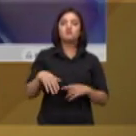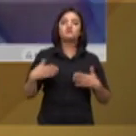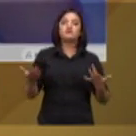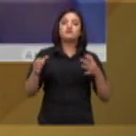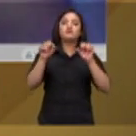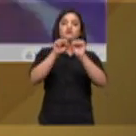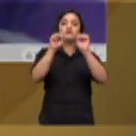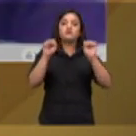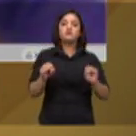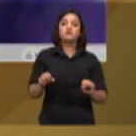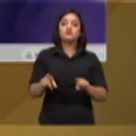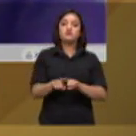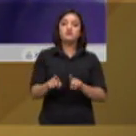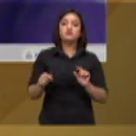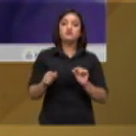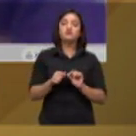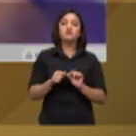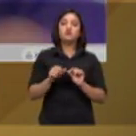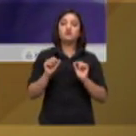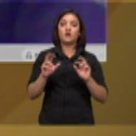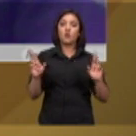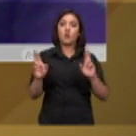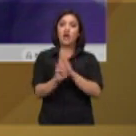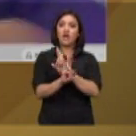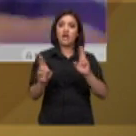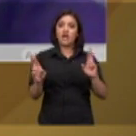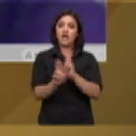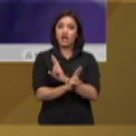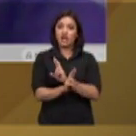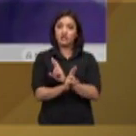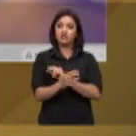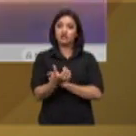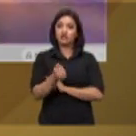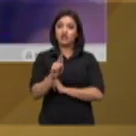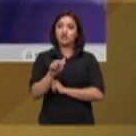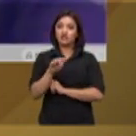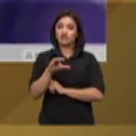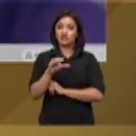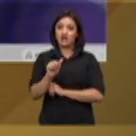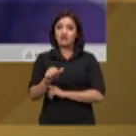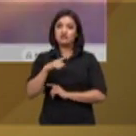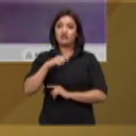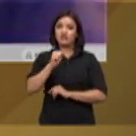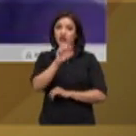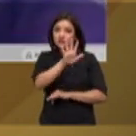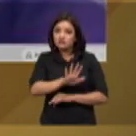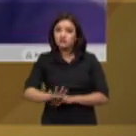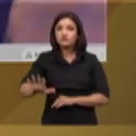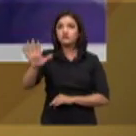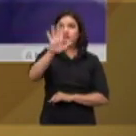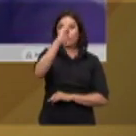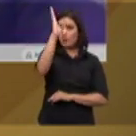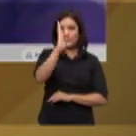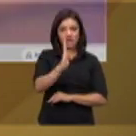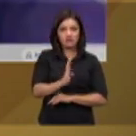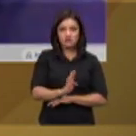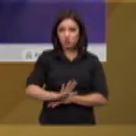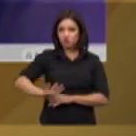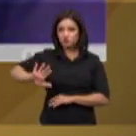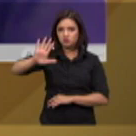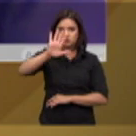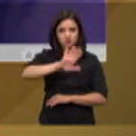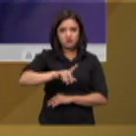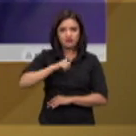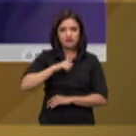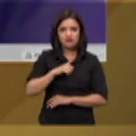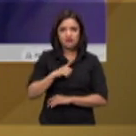sistema também produziu uma rede de agências lotéricas espalhada em todo o país,